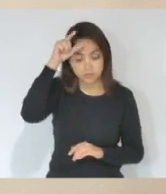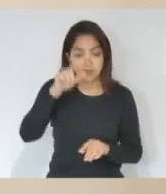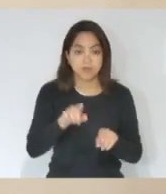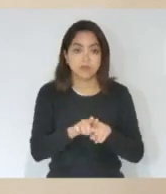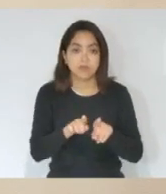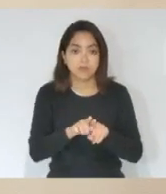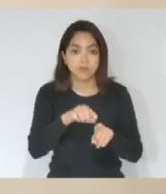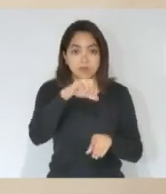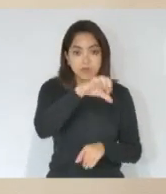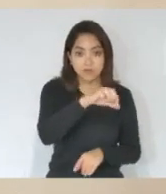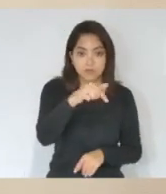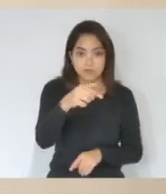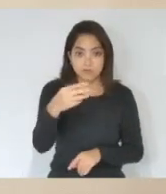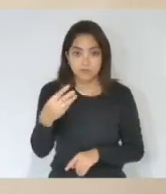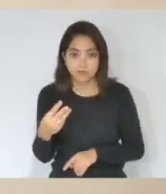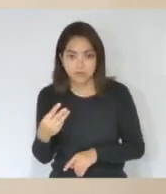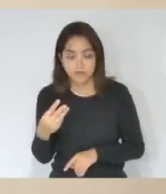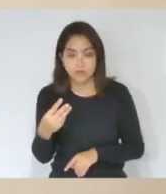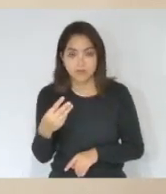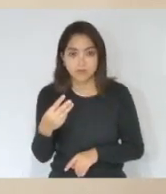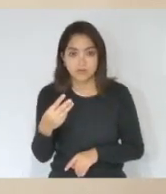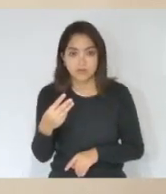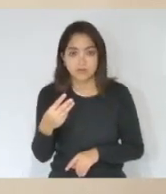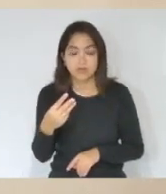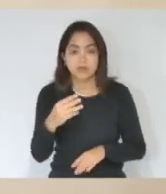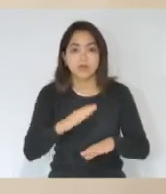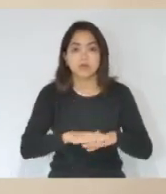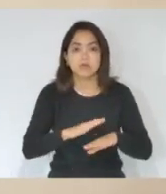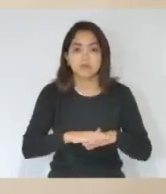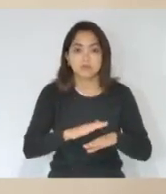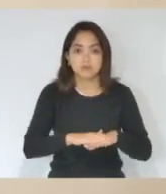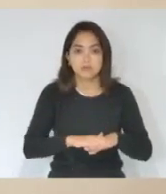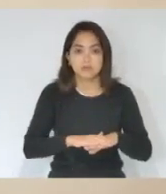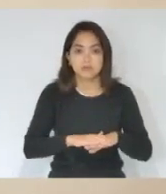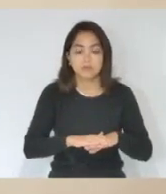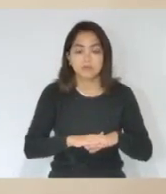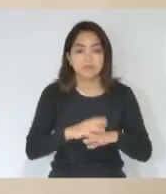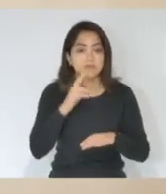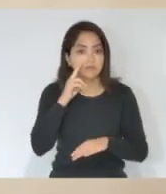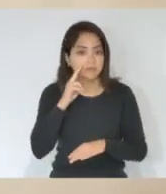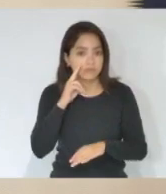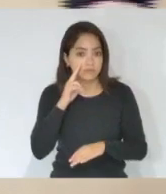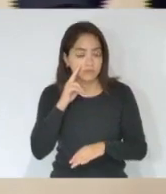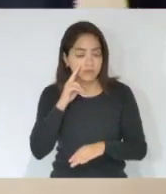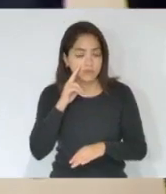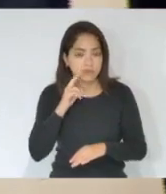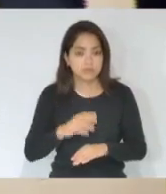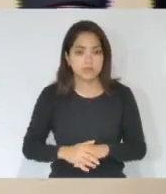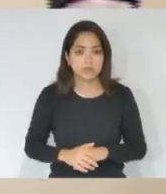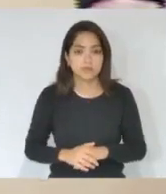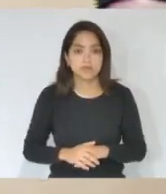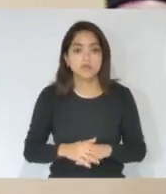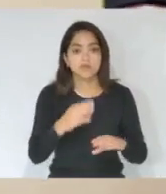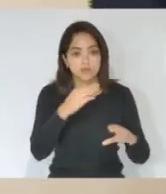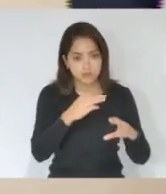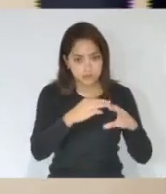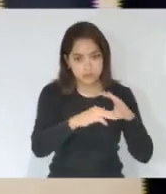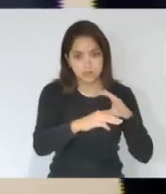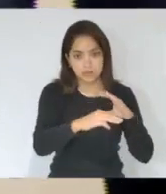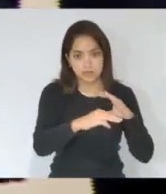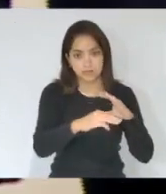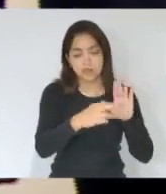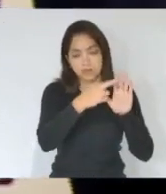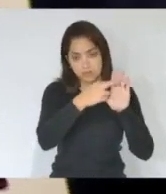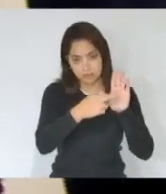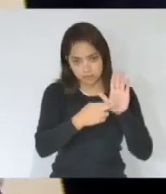indicação 973, autor deputado Ivan Nats. Todas serão encaminhadas na forma do